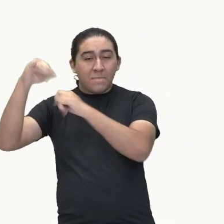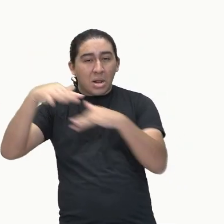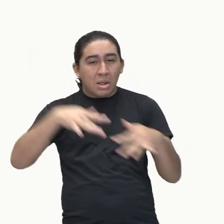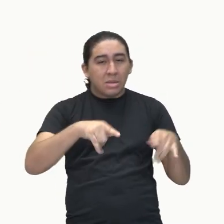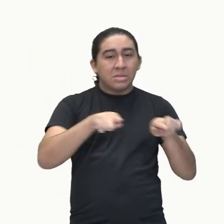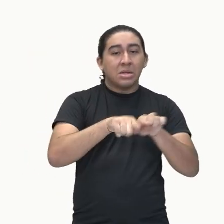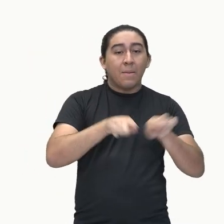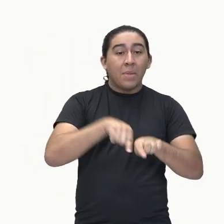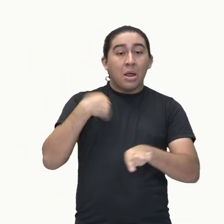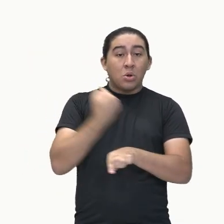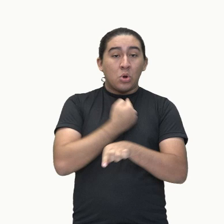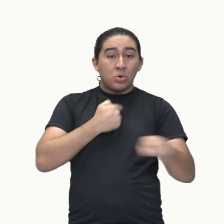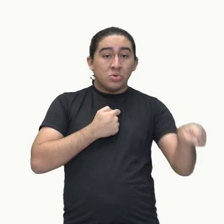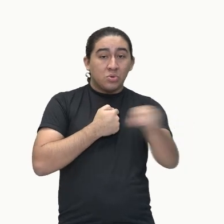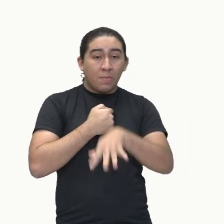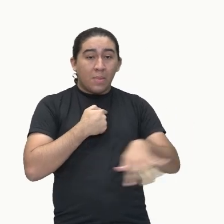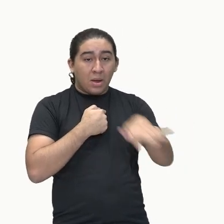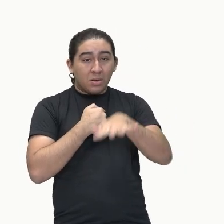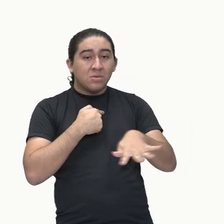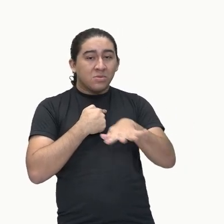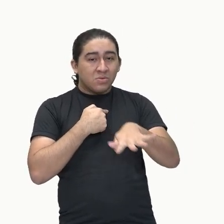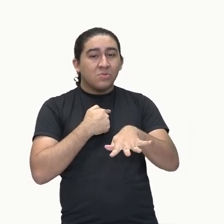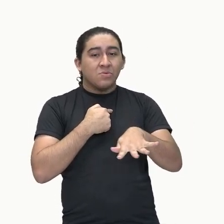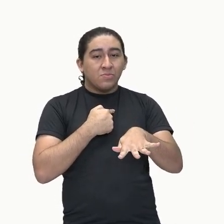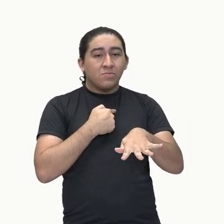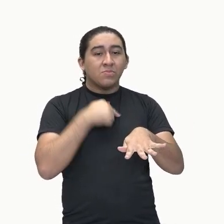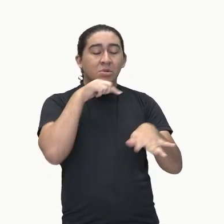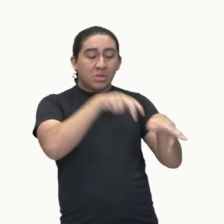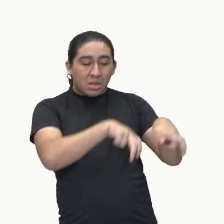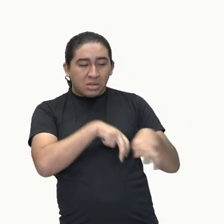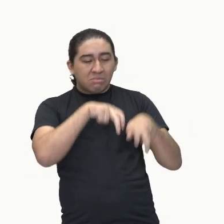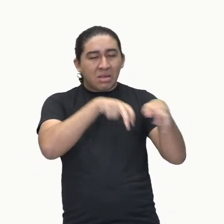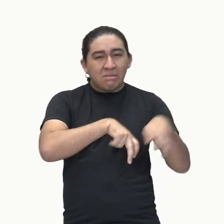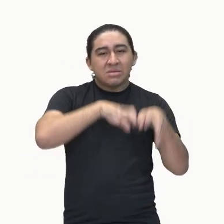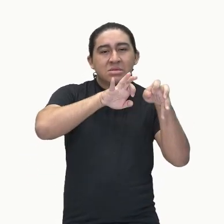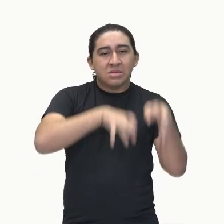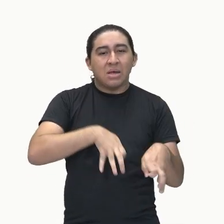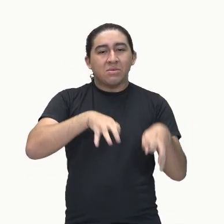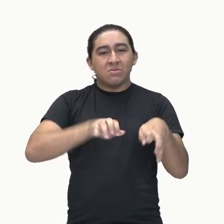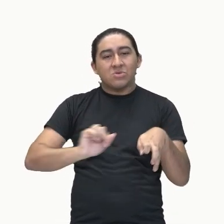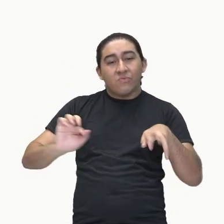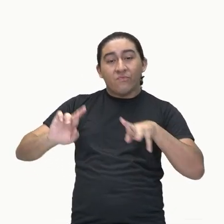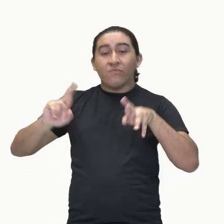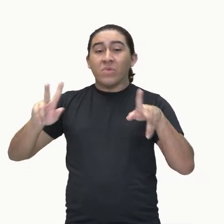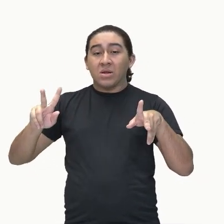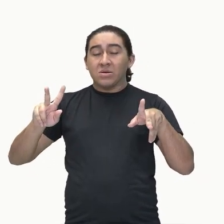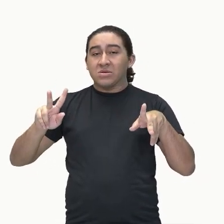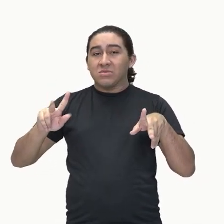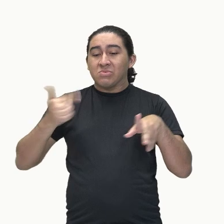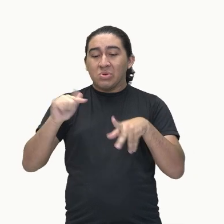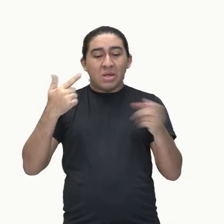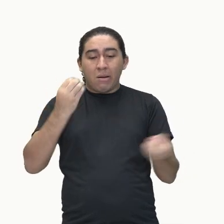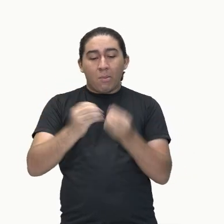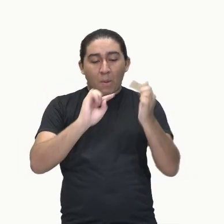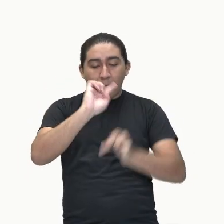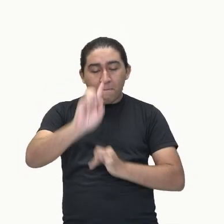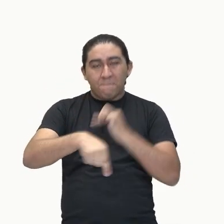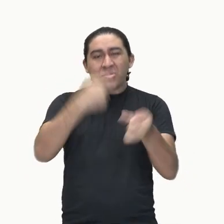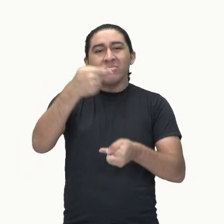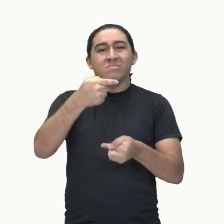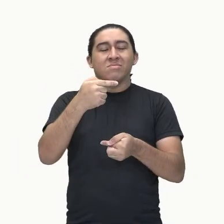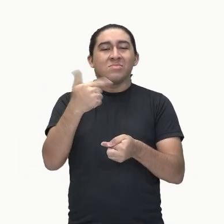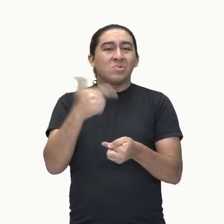tabuinha, no beiço, uma existe a vegetar de cócoras, incapaz de evolução, impenetrável